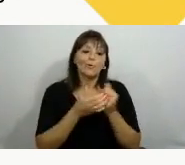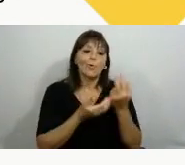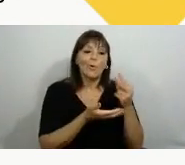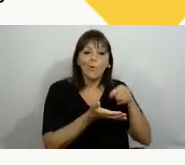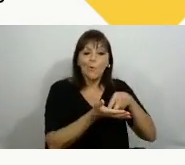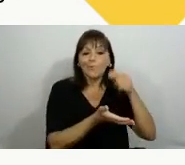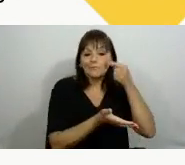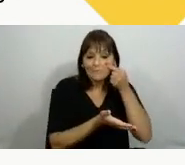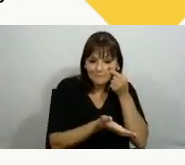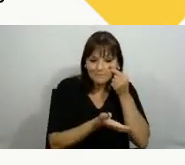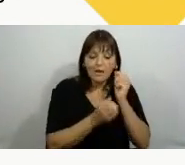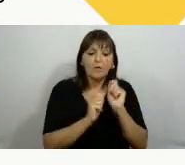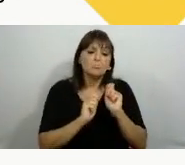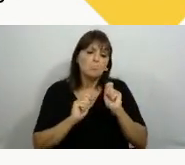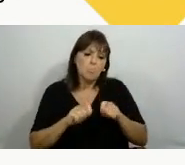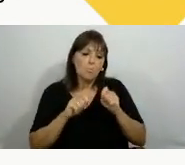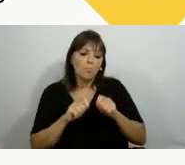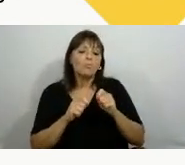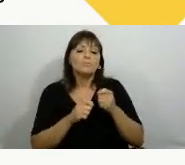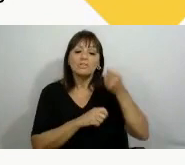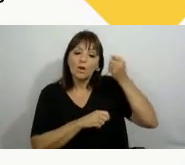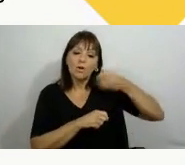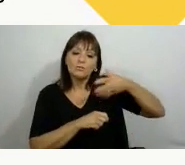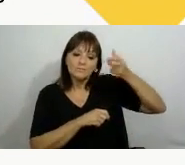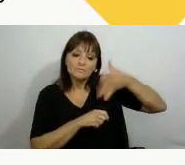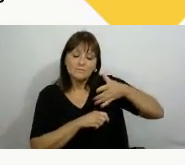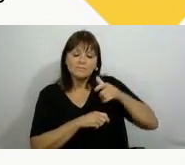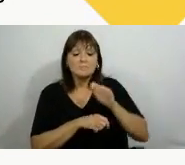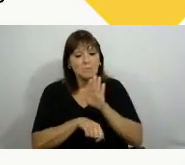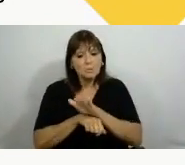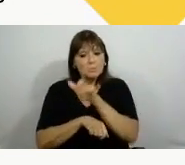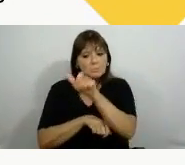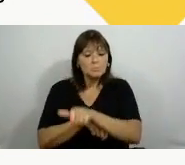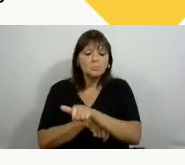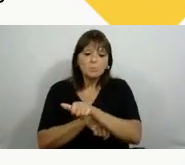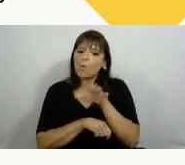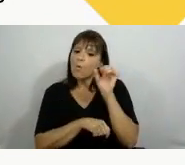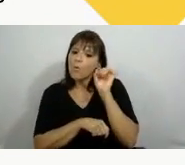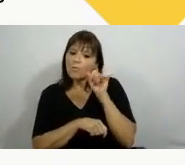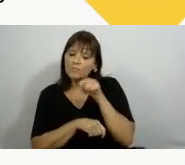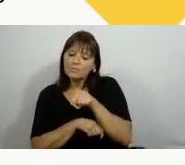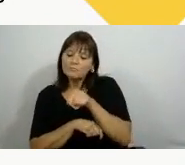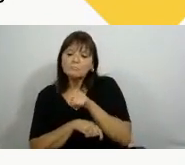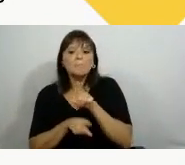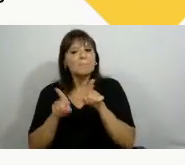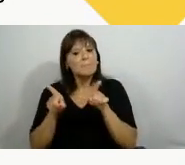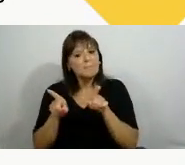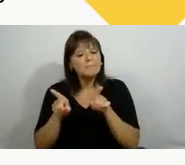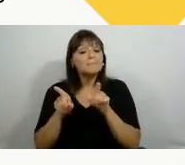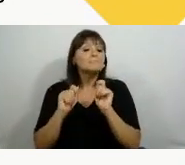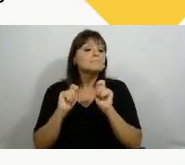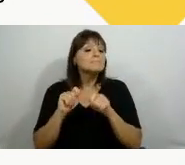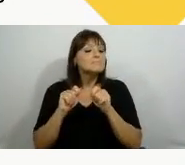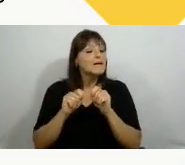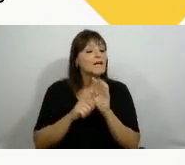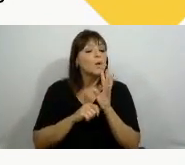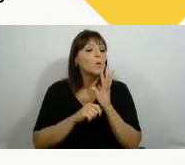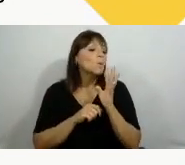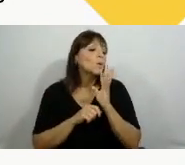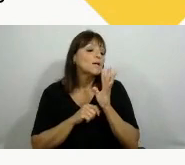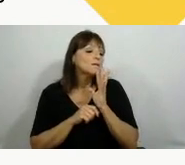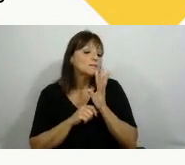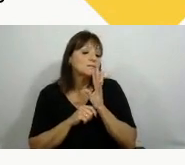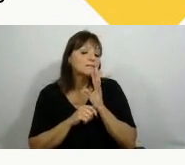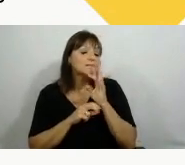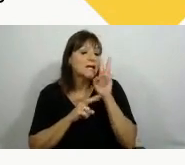Isso ajuda muito quem está ali ouvindo você, mas essa pessoa também vai te conhecer o